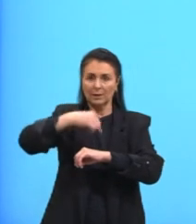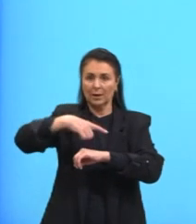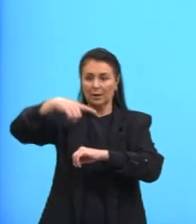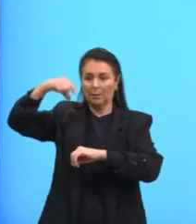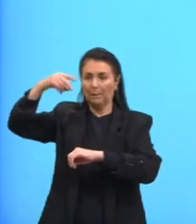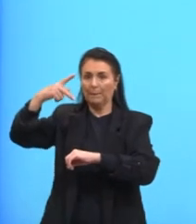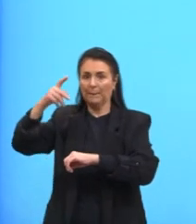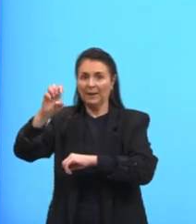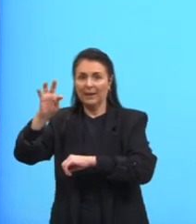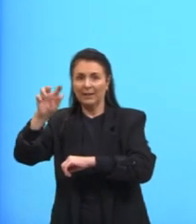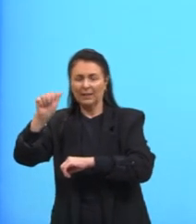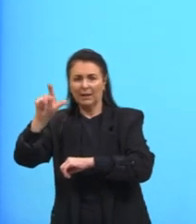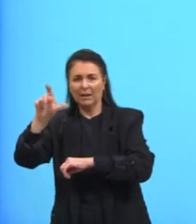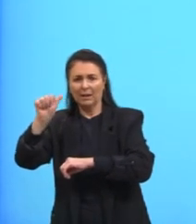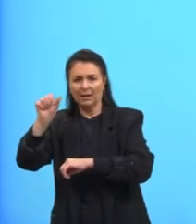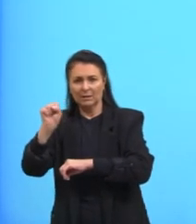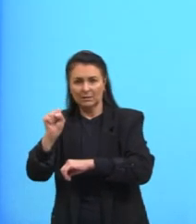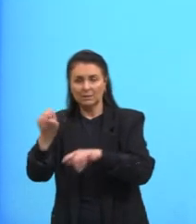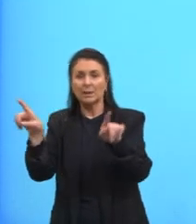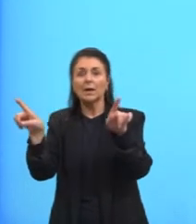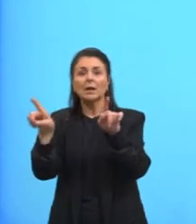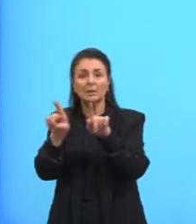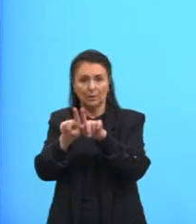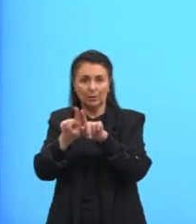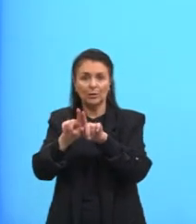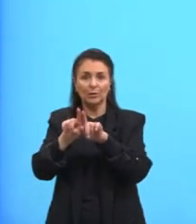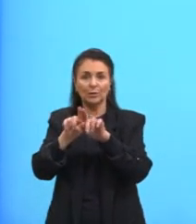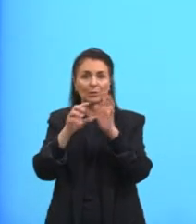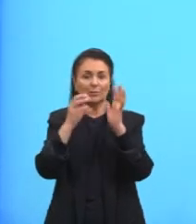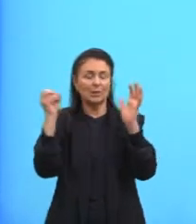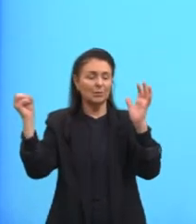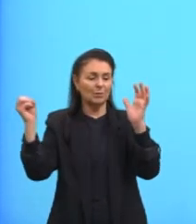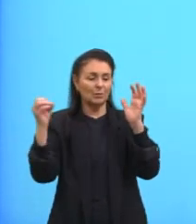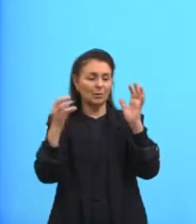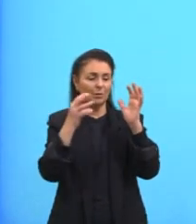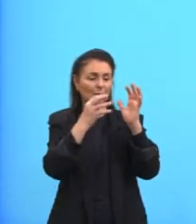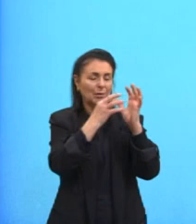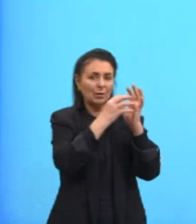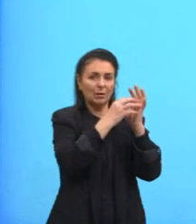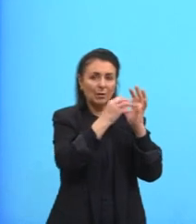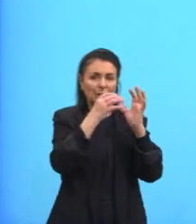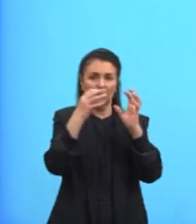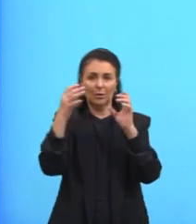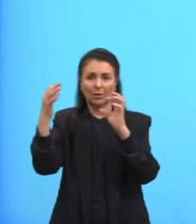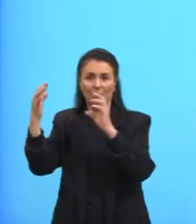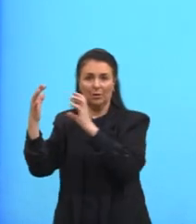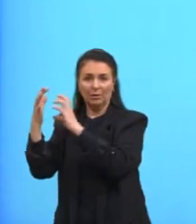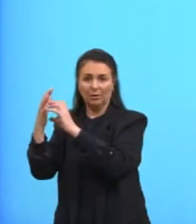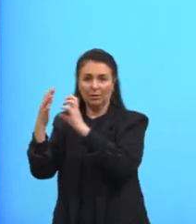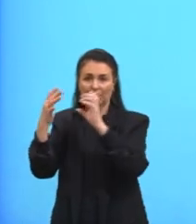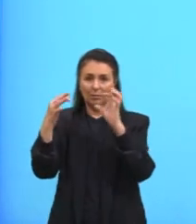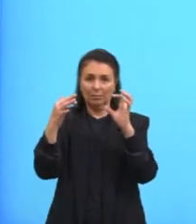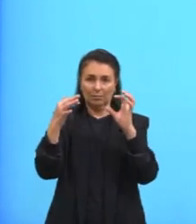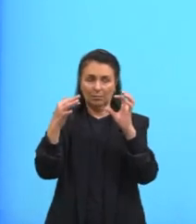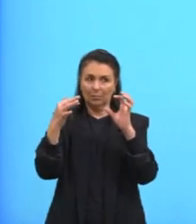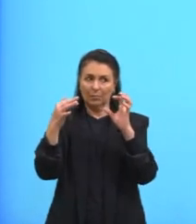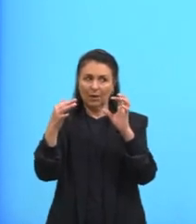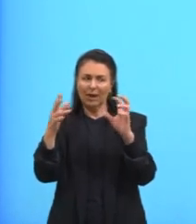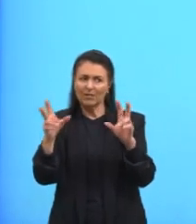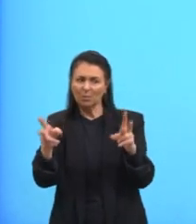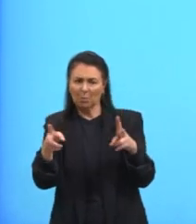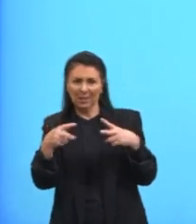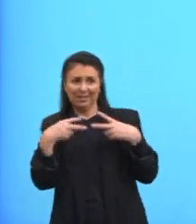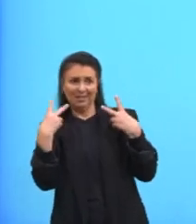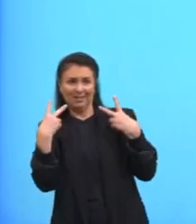relacionado a polinização Por meios bióticos porque a cor das pétalas como eu já disse para chamar a atenção dos